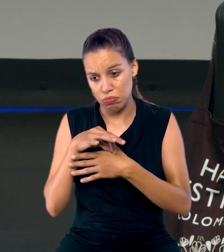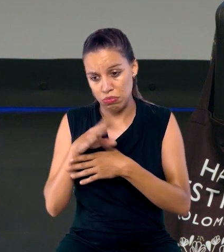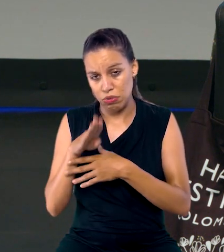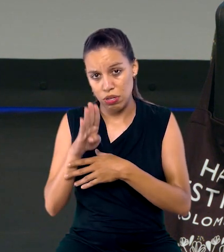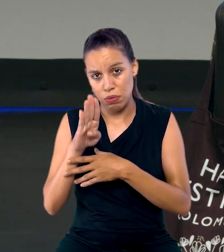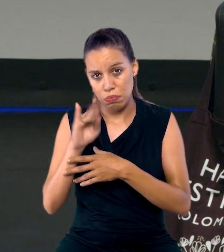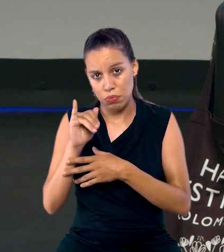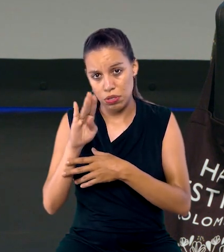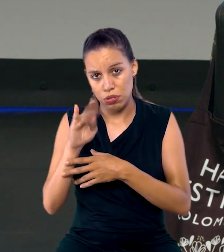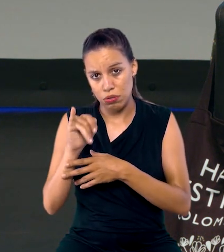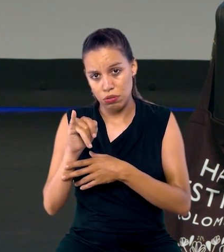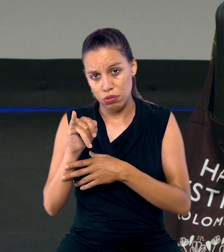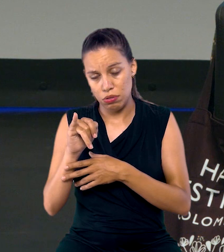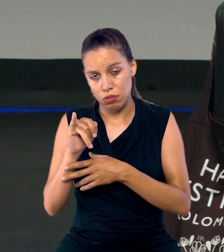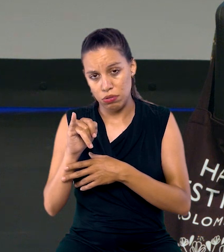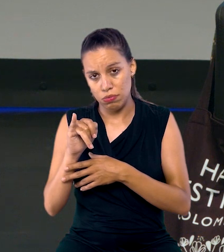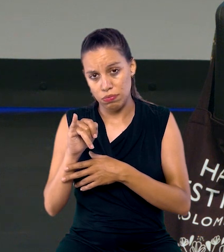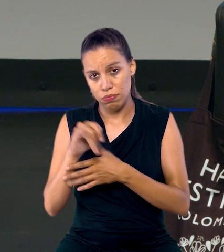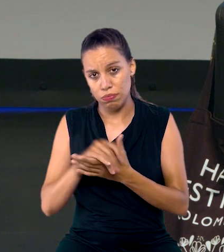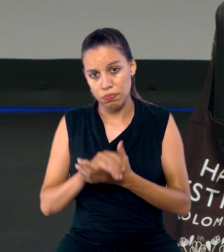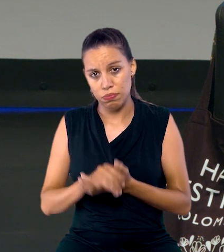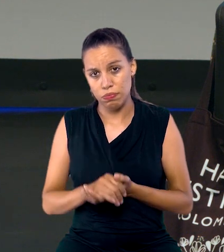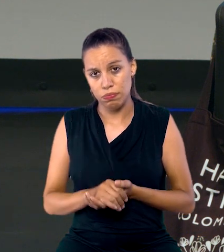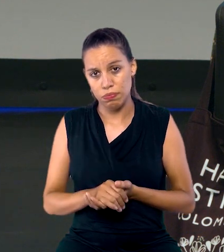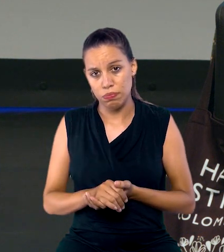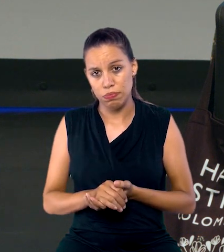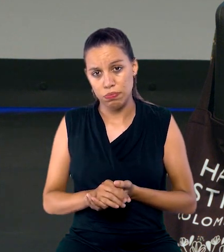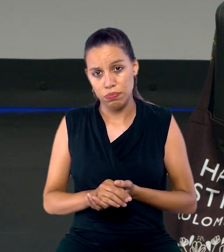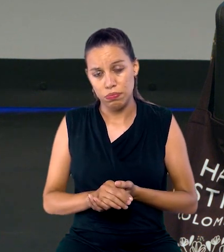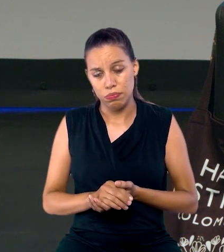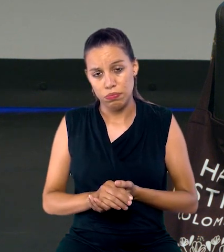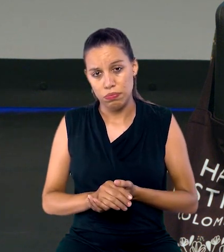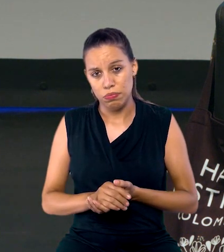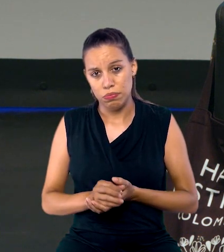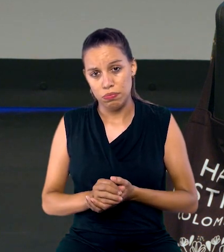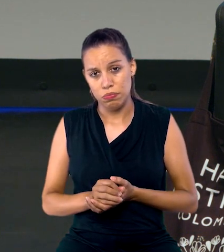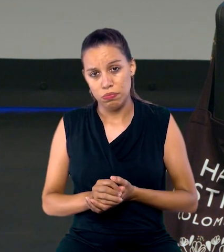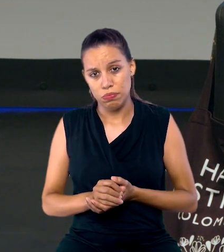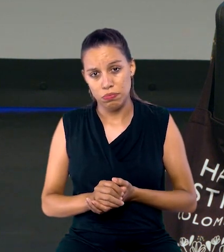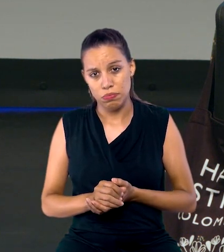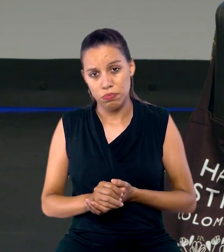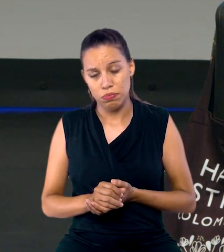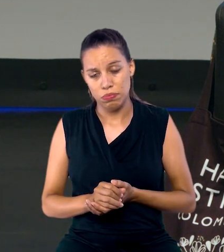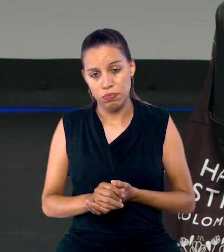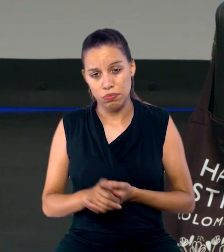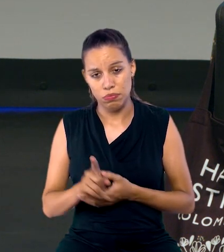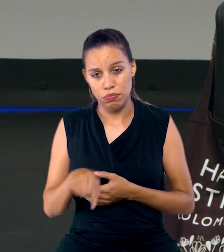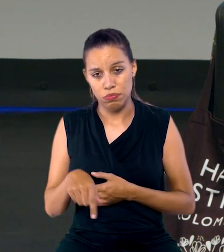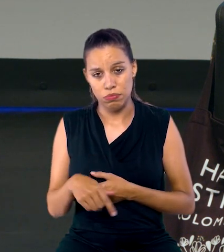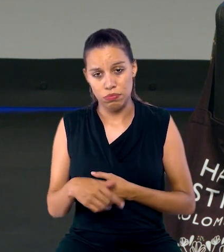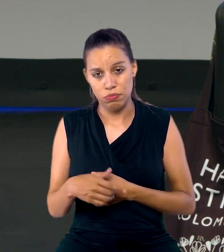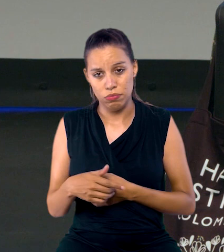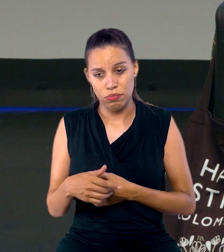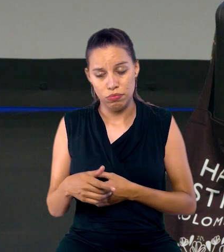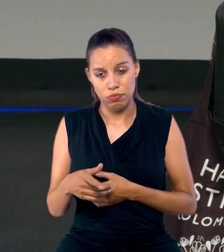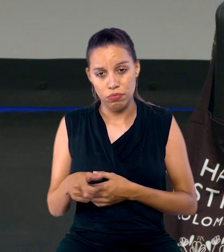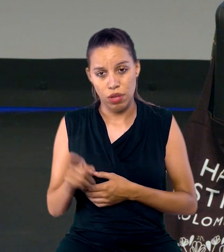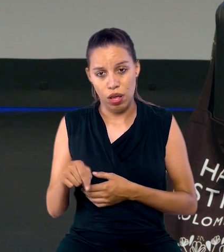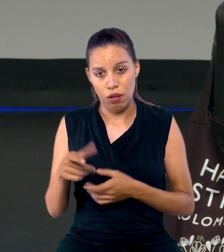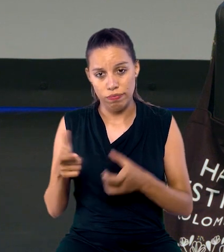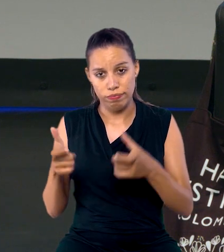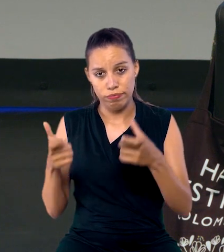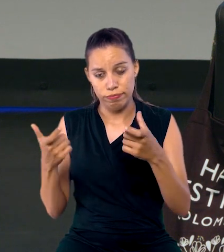nacional é a PIB, né? Então, é uma das incidências